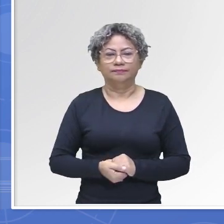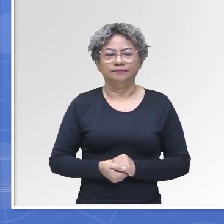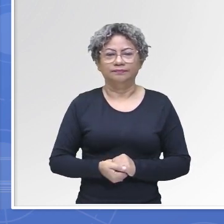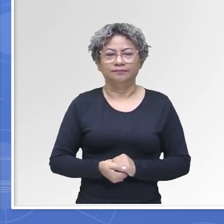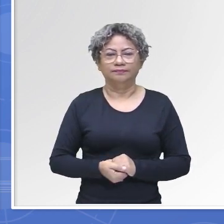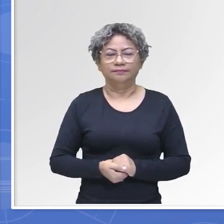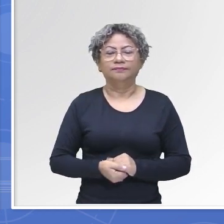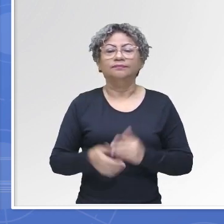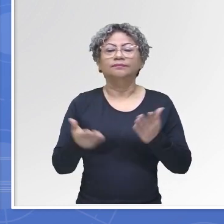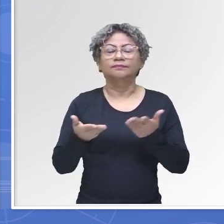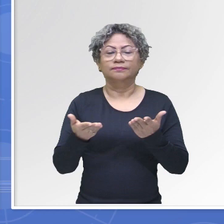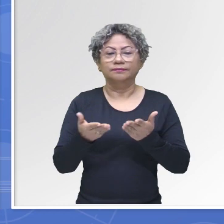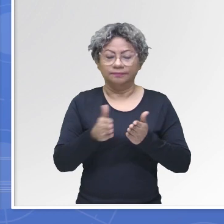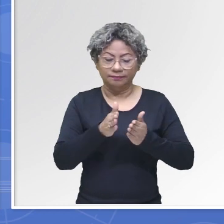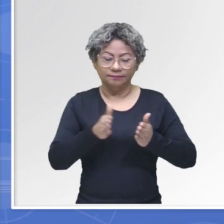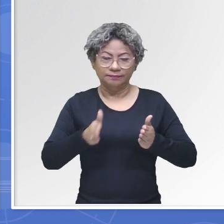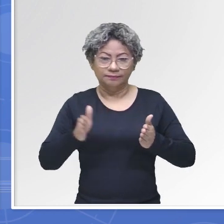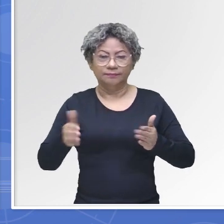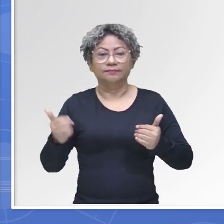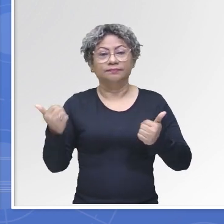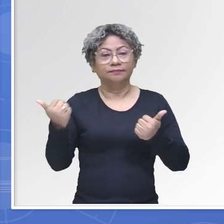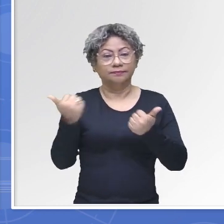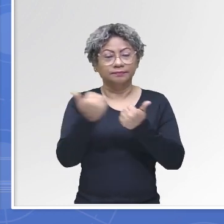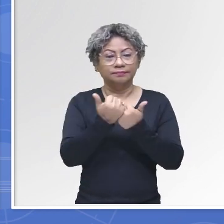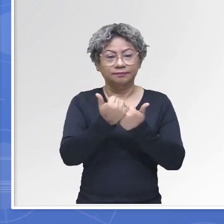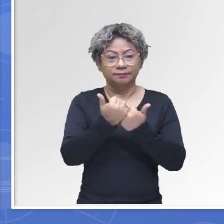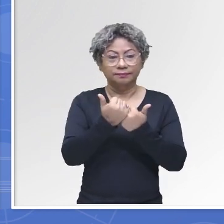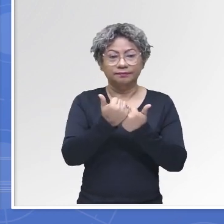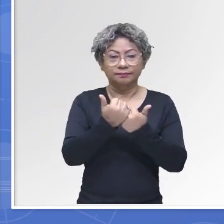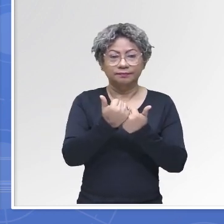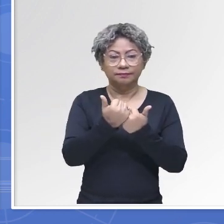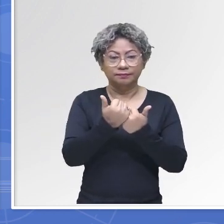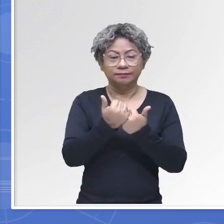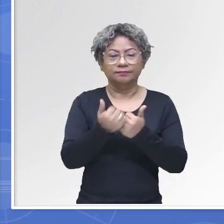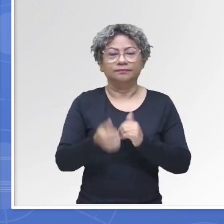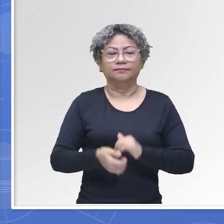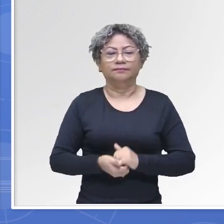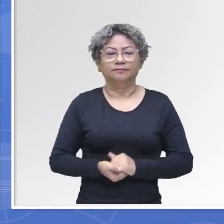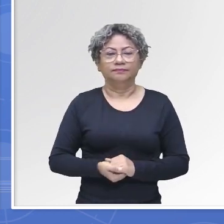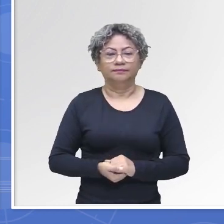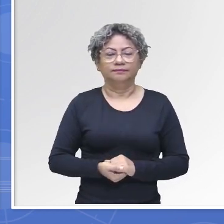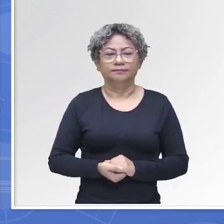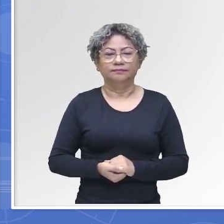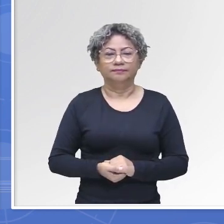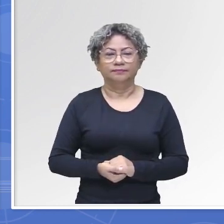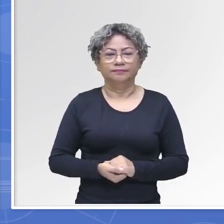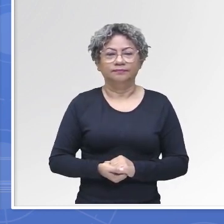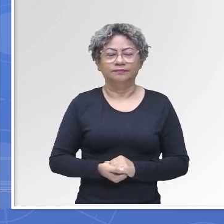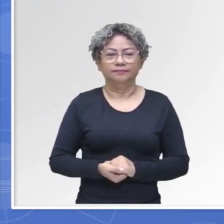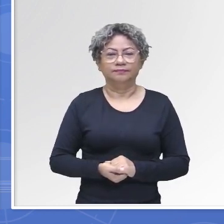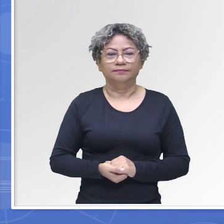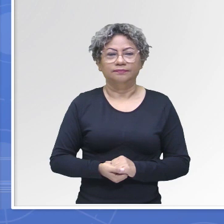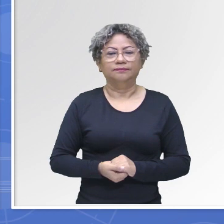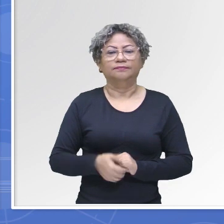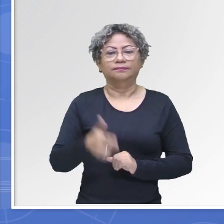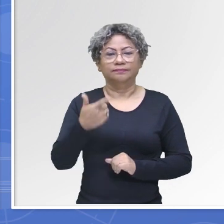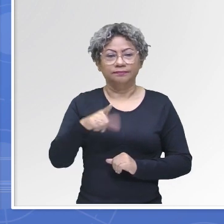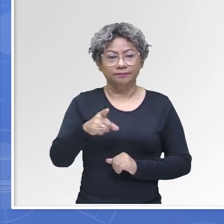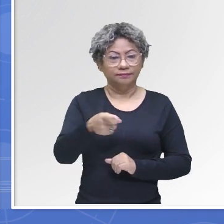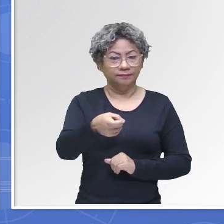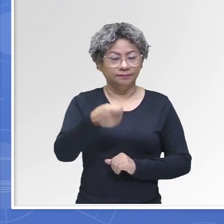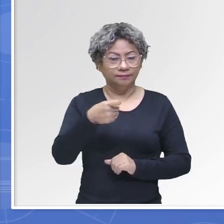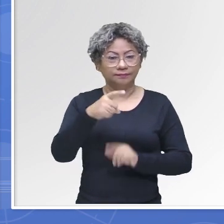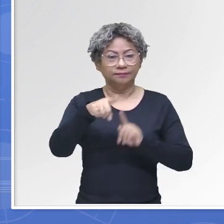O que a gente faz agora? Vai substituir nessa equação aqui, né? Ó, você copia novamente,